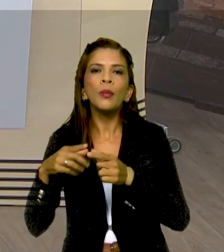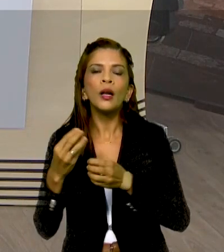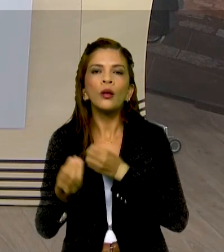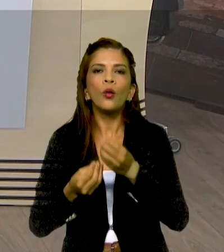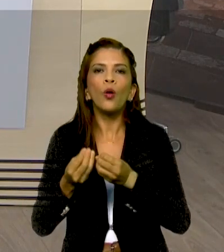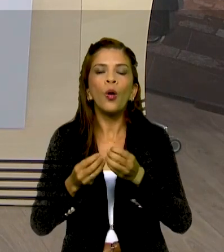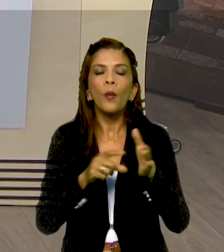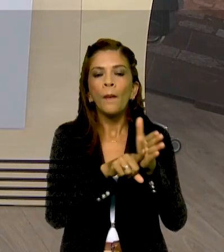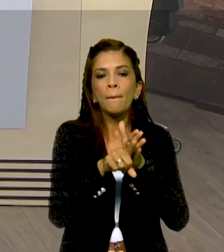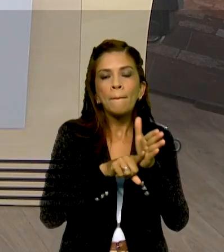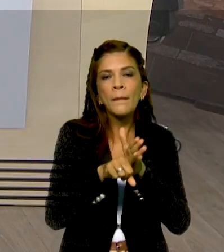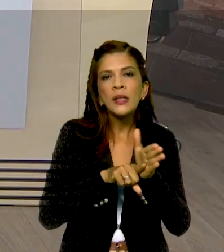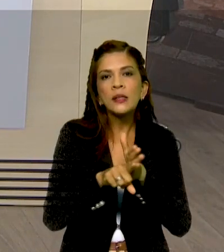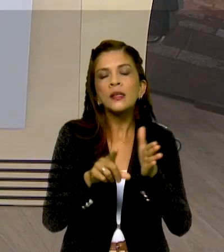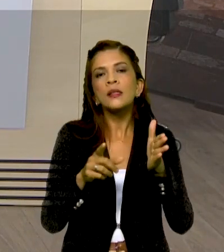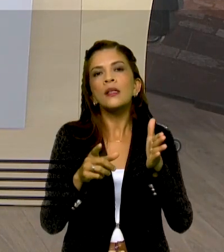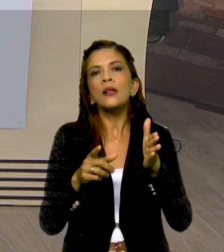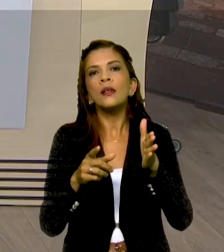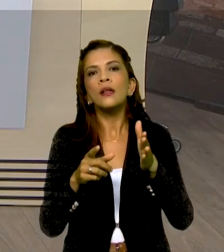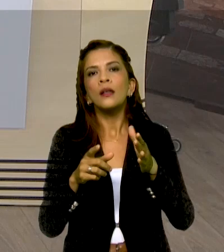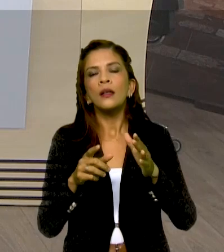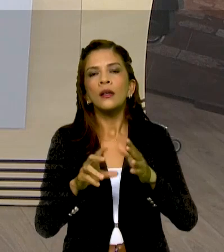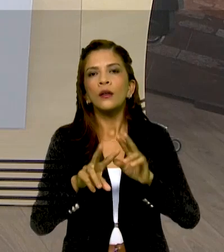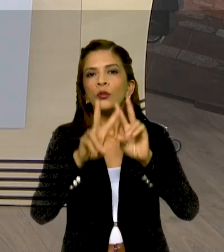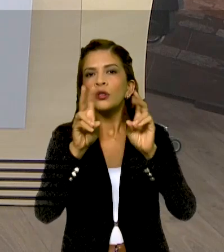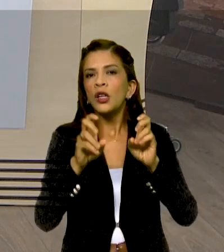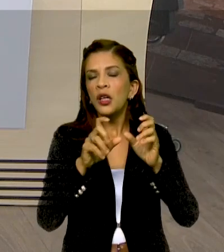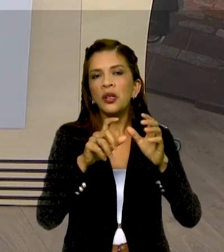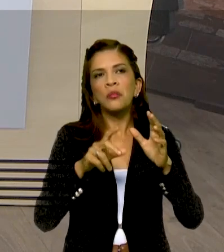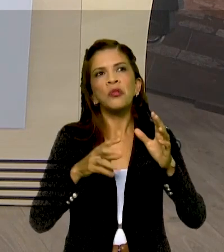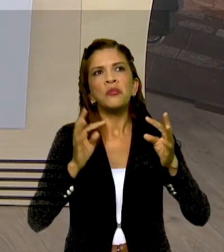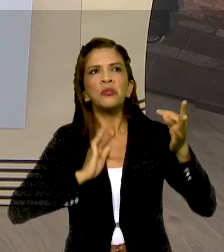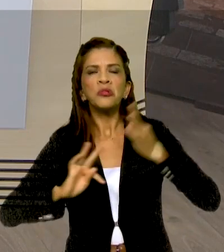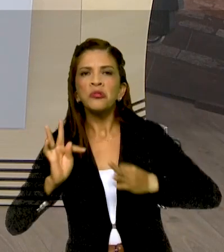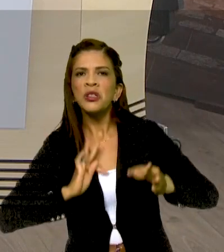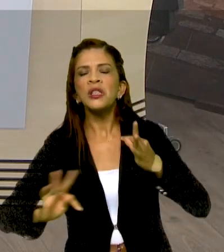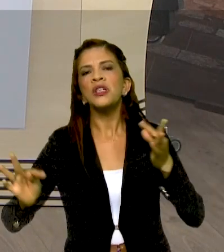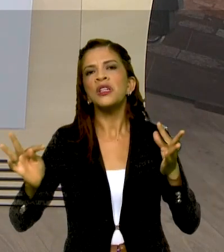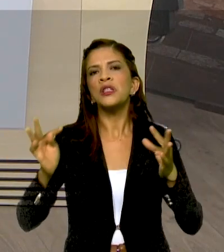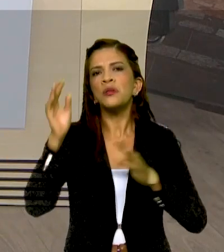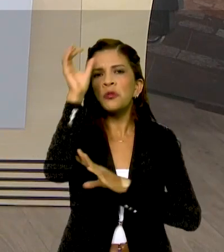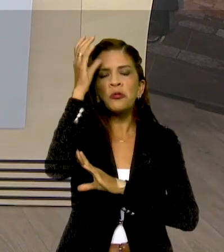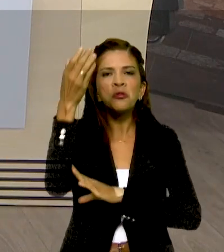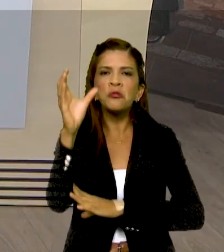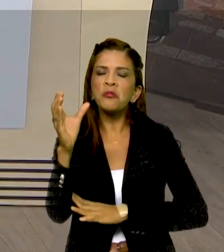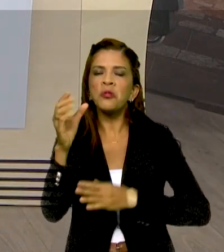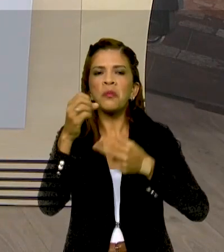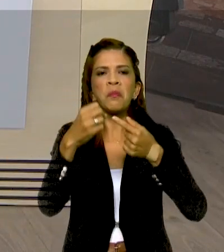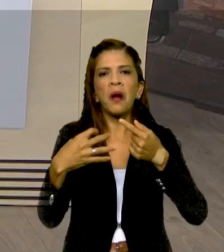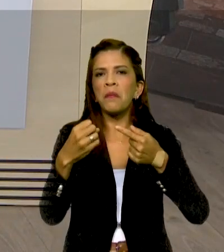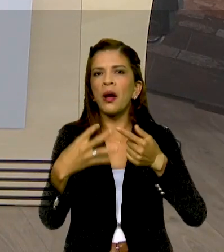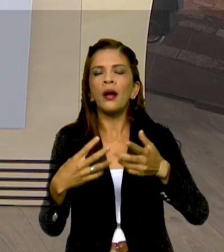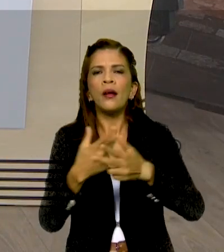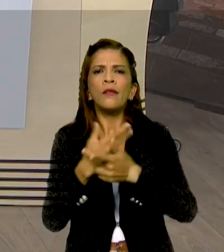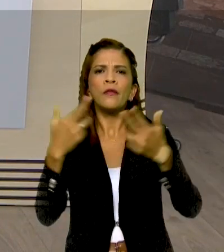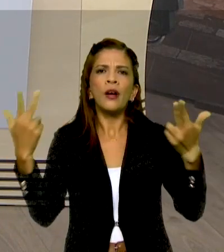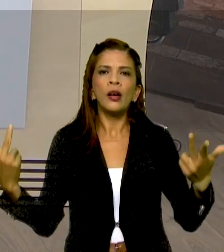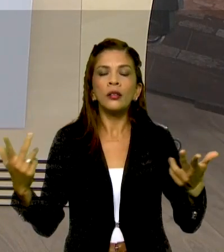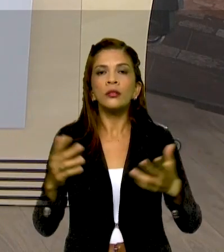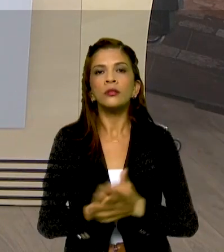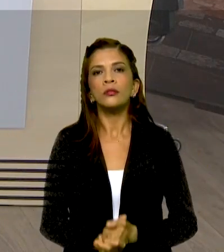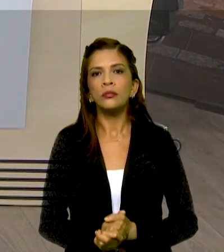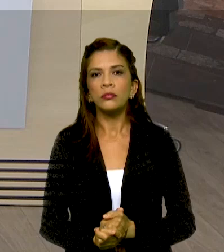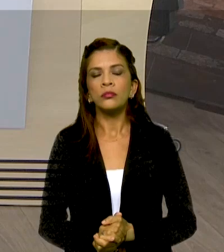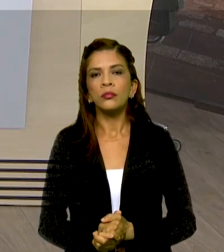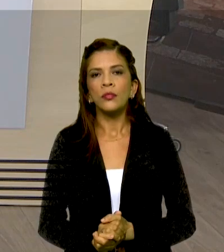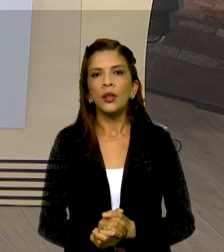áreas, sinais sobre o telejornalismo, sobre os esportes, sobre o turismo, sobre a cultura. Então, assim, você pode pesquisar absolutamente qualquer coisa em